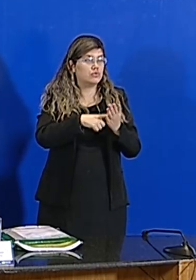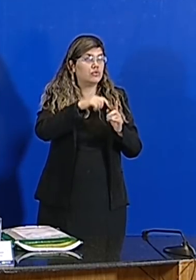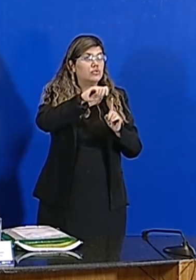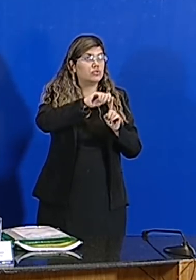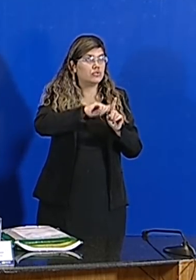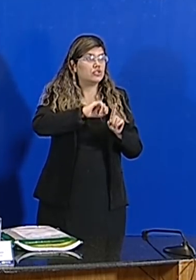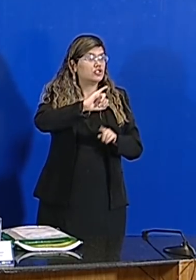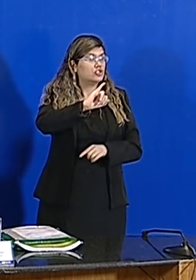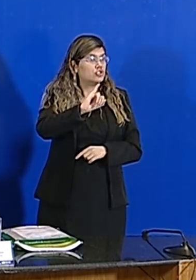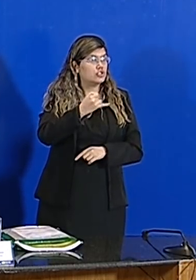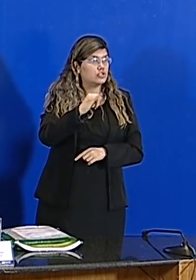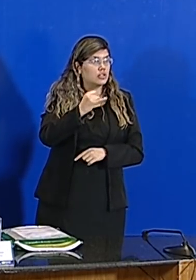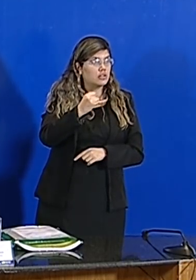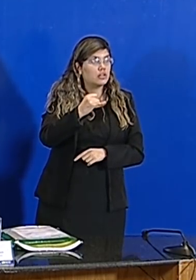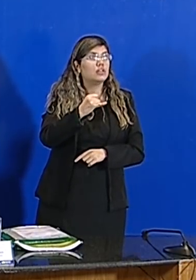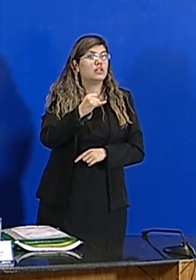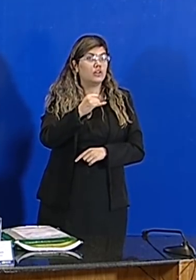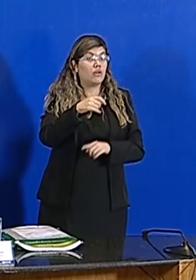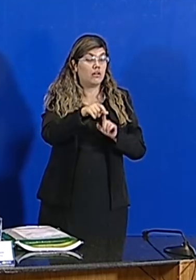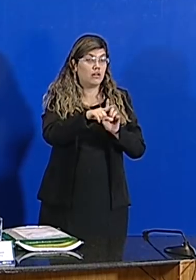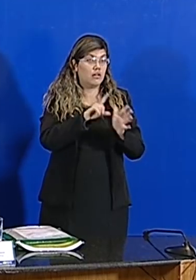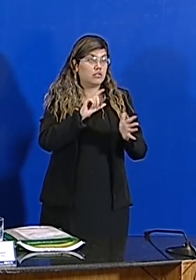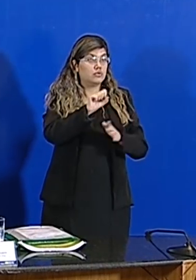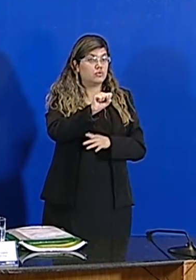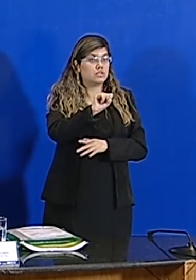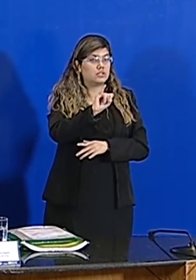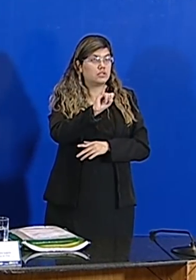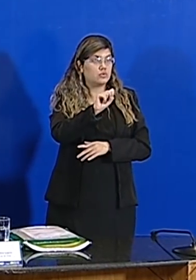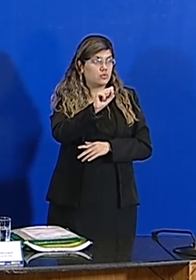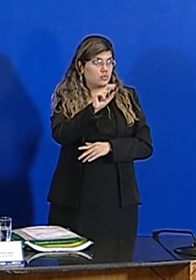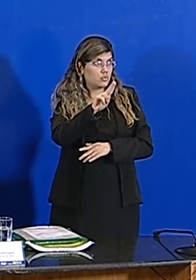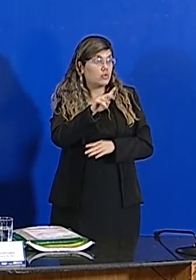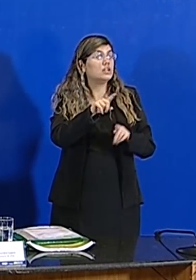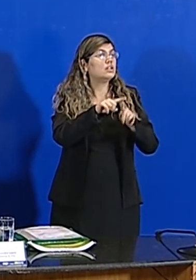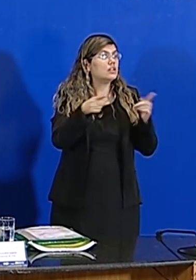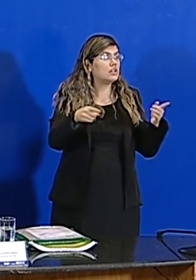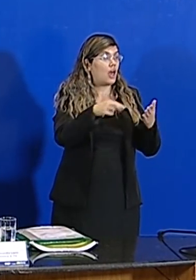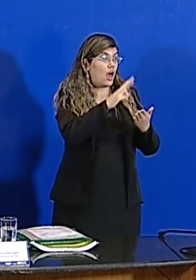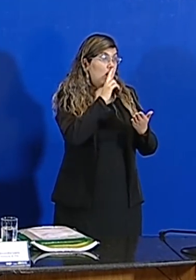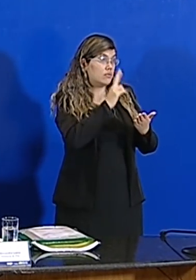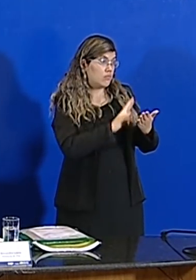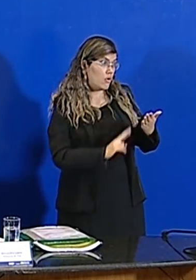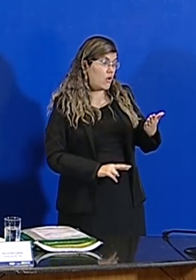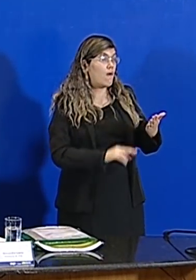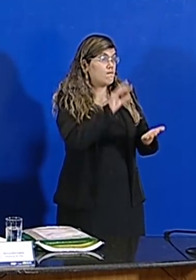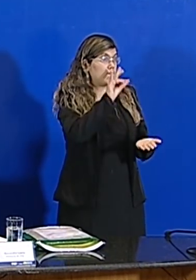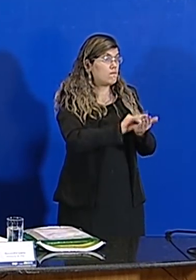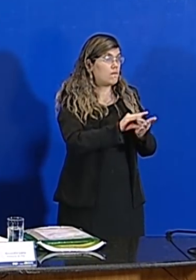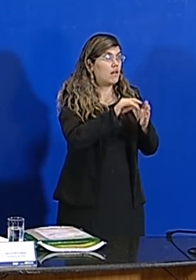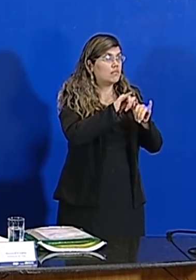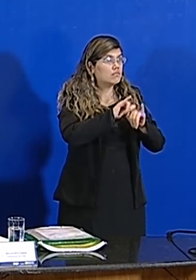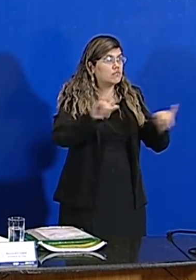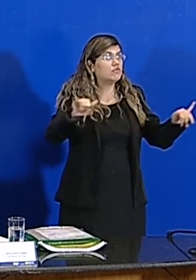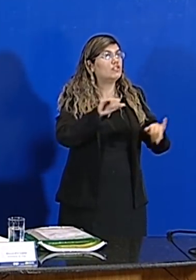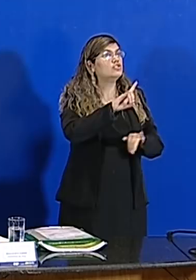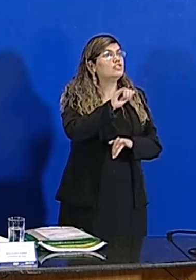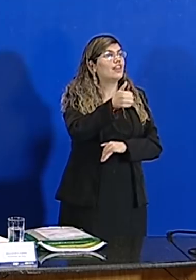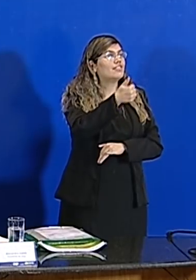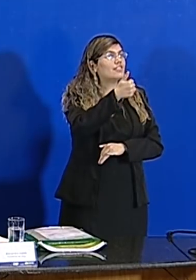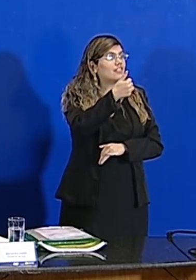antes do SISU, por isso que a gente divulga em janeiro, e o gabarito oficial nós vamos liberar no dia 13 de